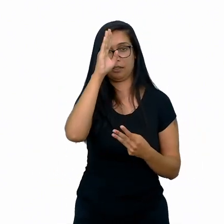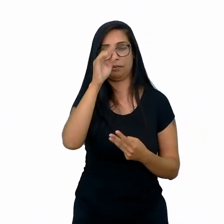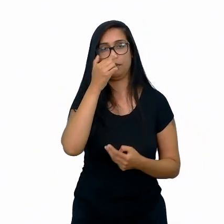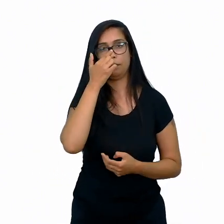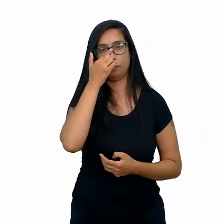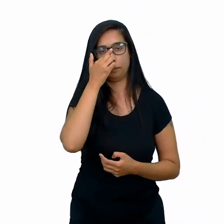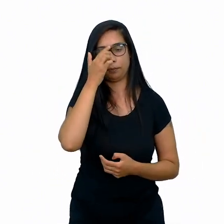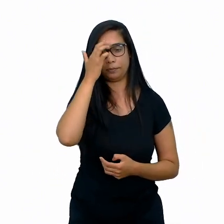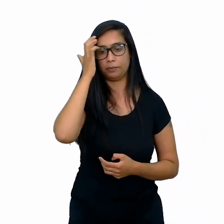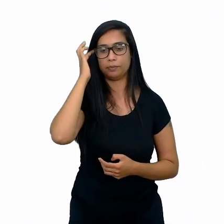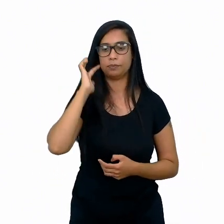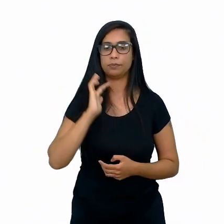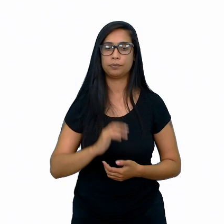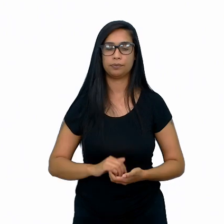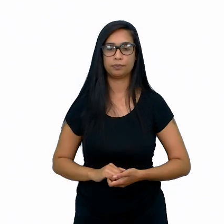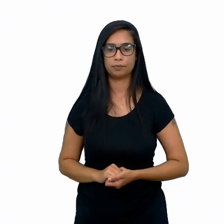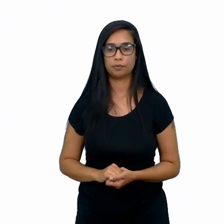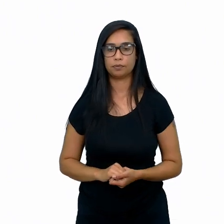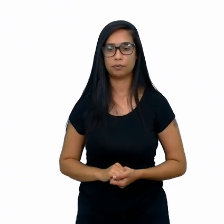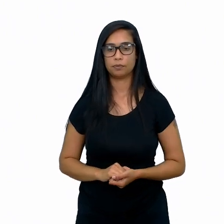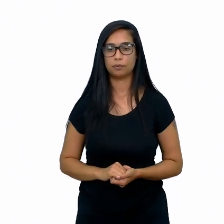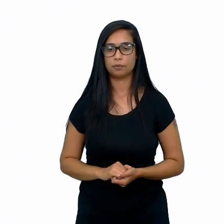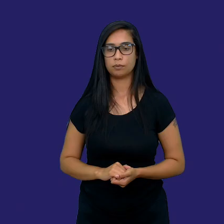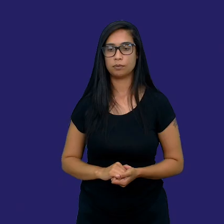Vamos lá.